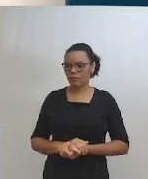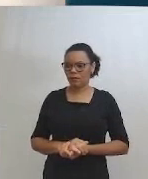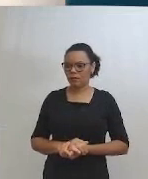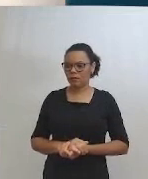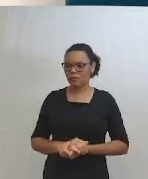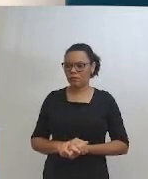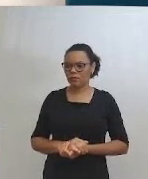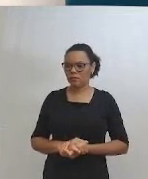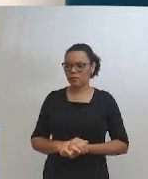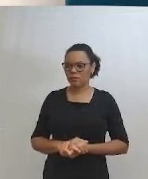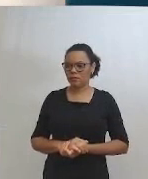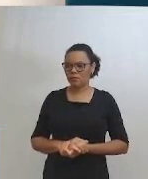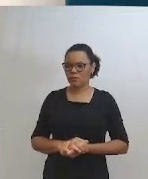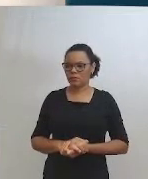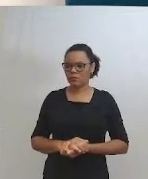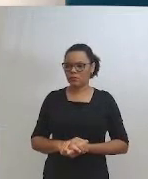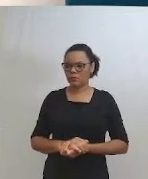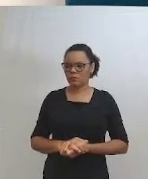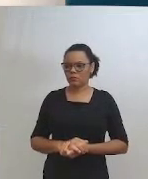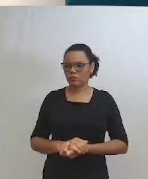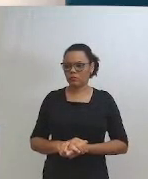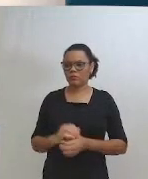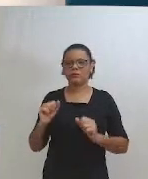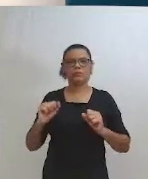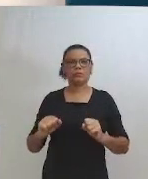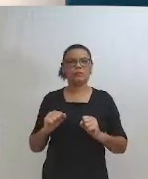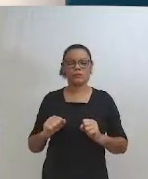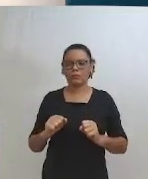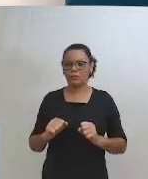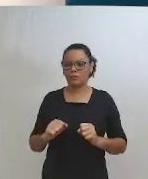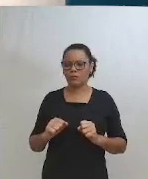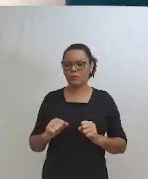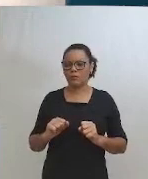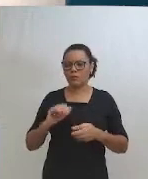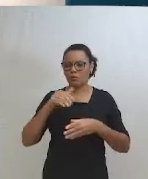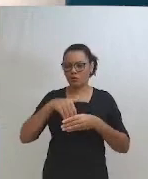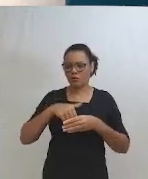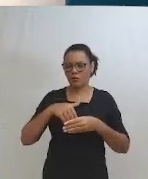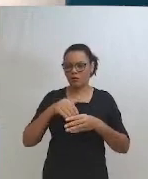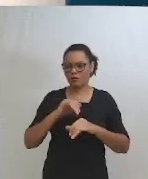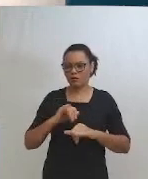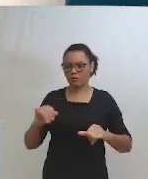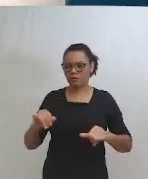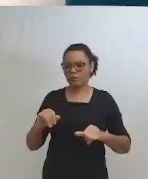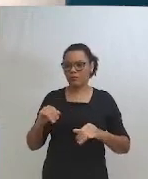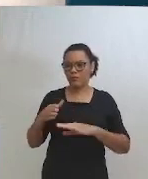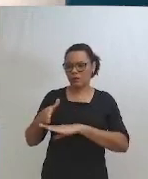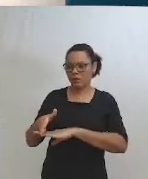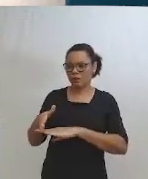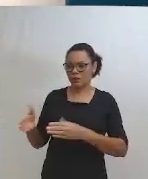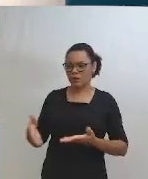Mas Vossa Excelência pode proferir o voto. Está entrando agora, ministro. Está entrando agora. Agora.